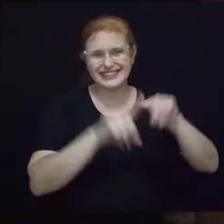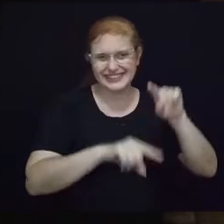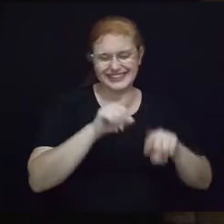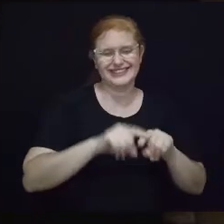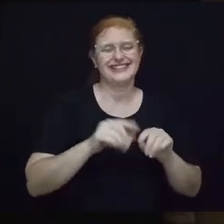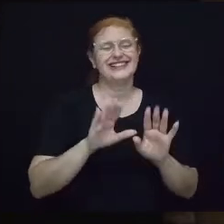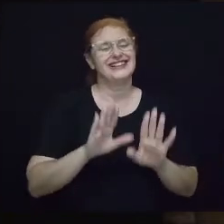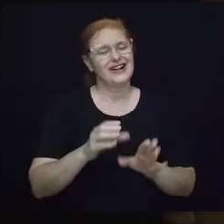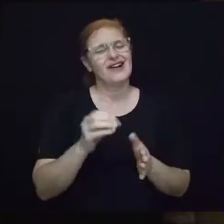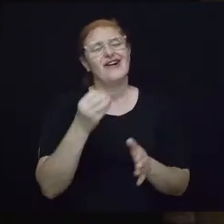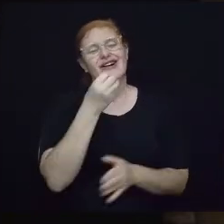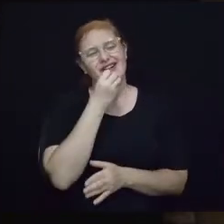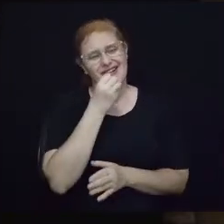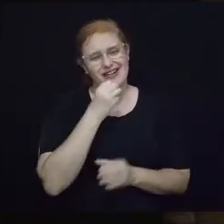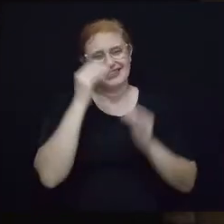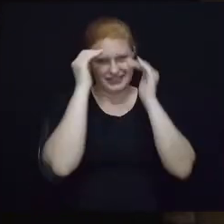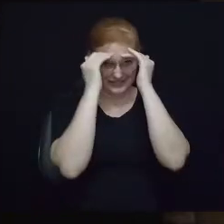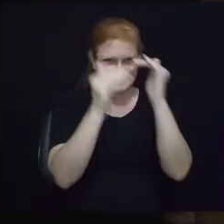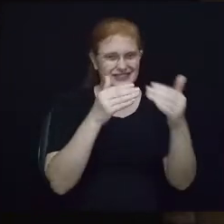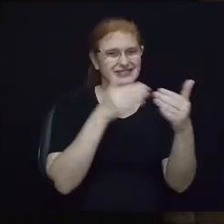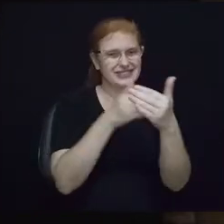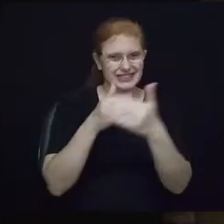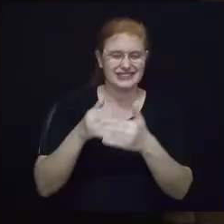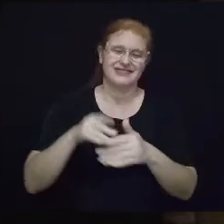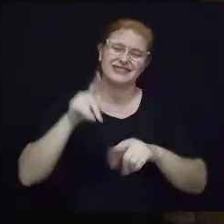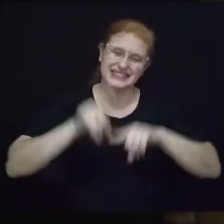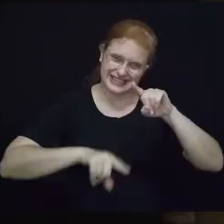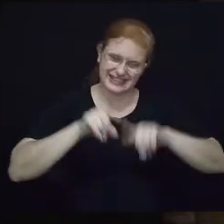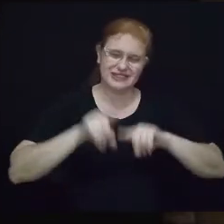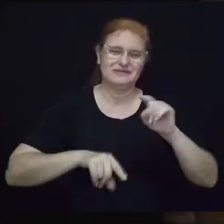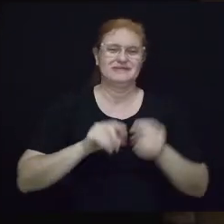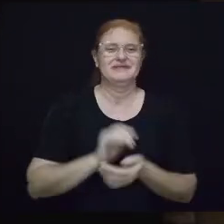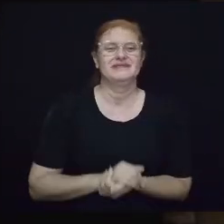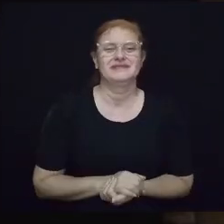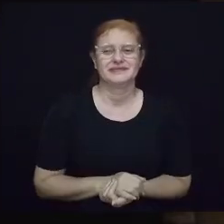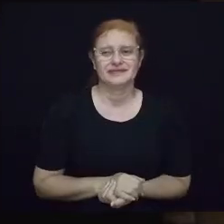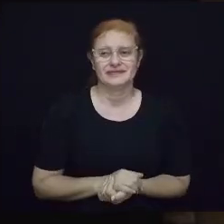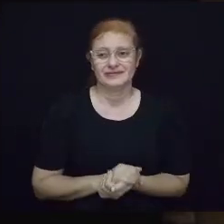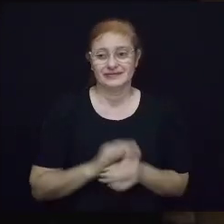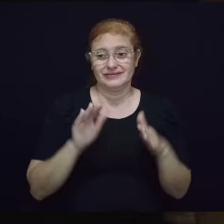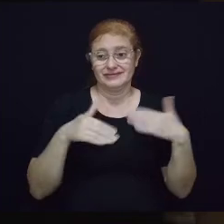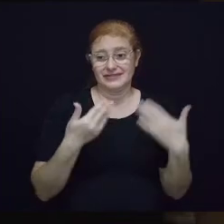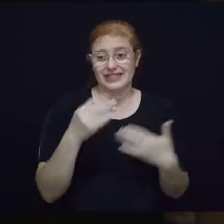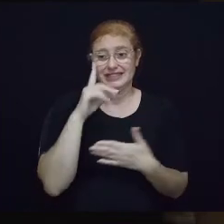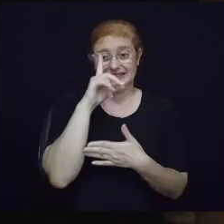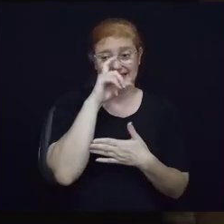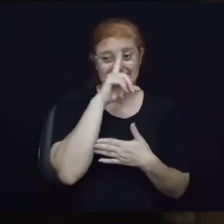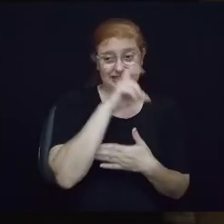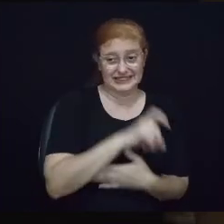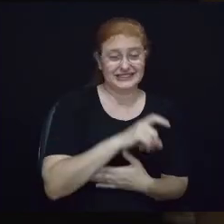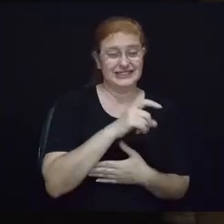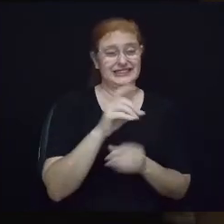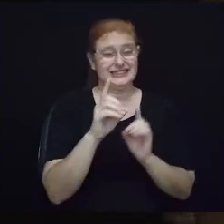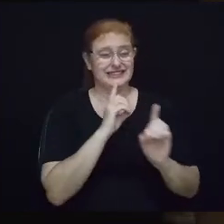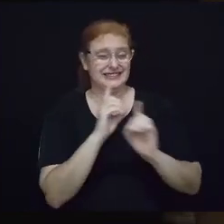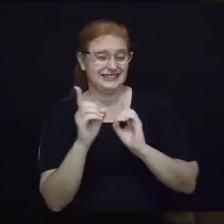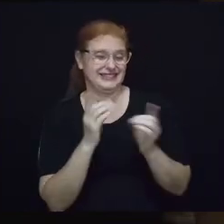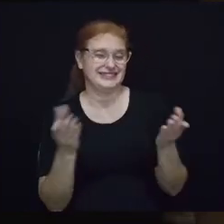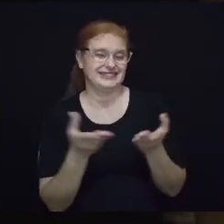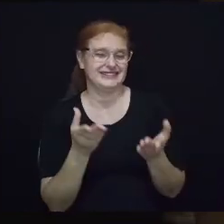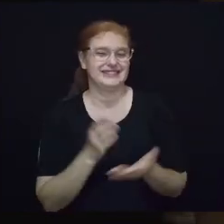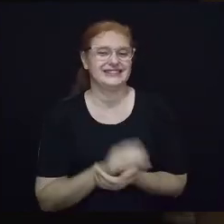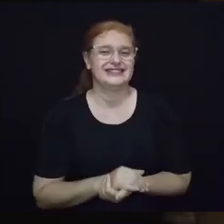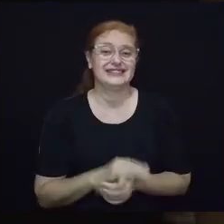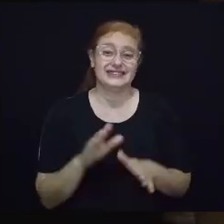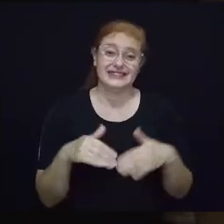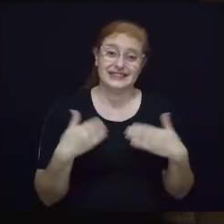Mas, claro, respeitando as limitações do material, né? Então, é diferente o diálogo agora.